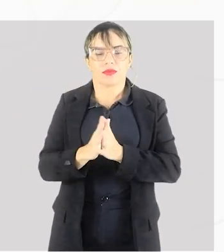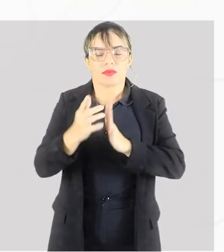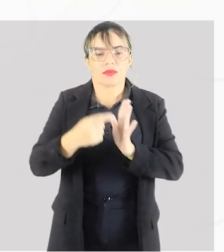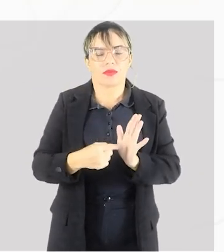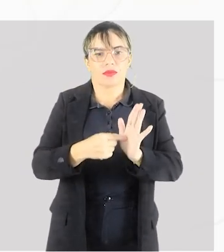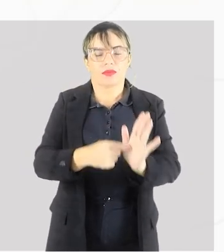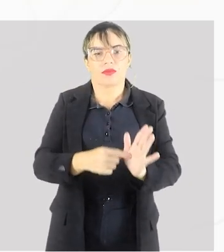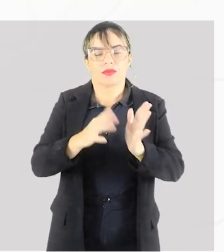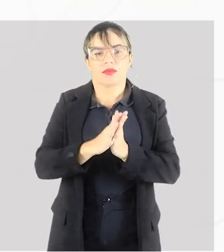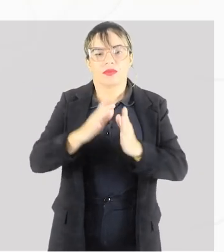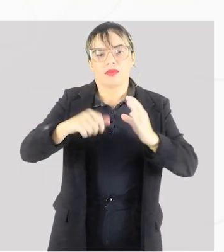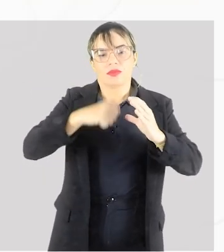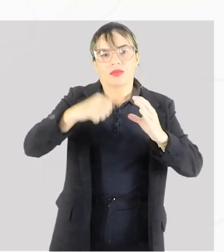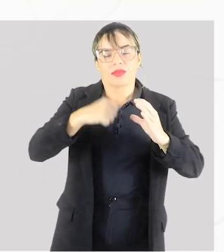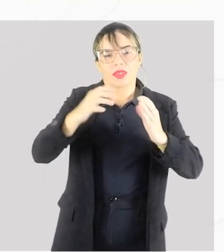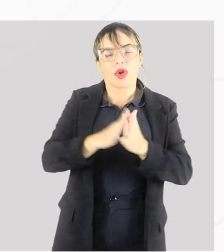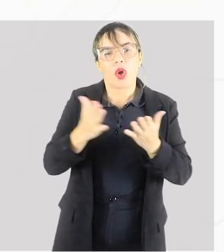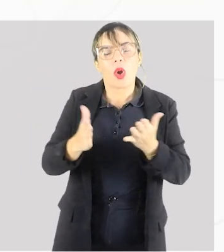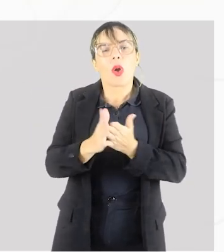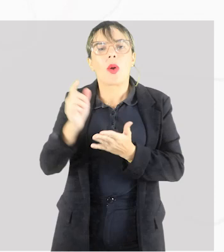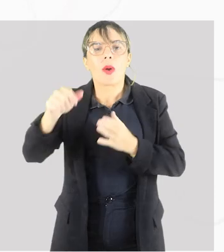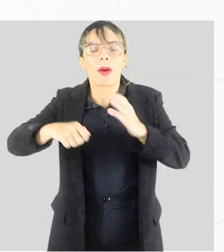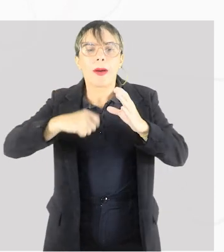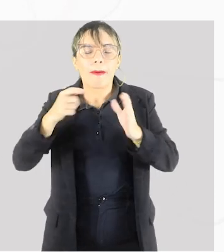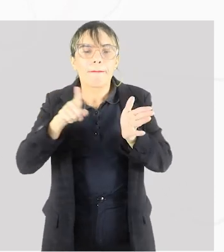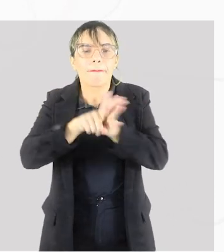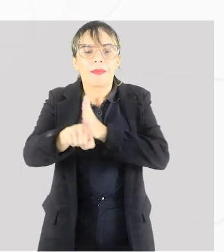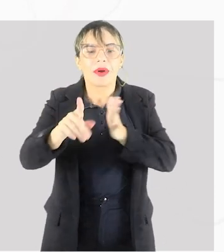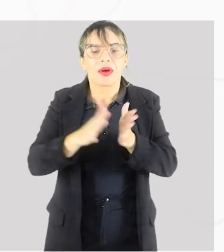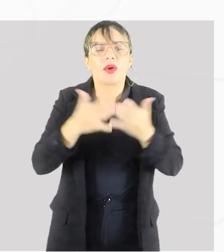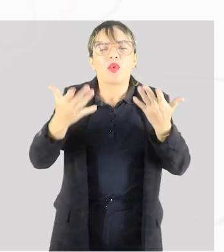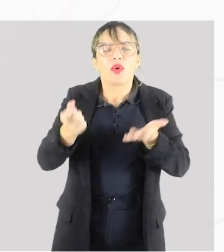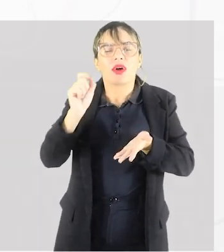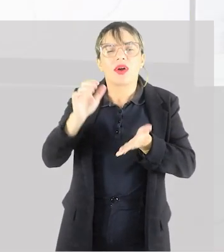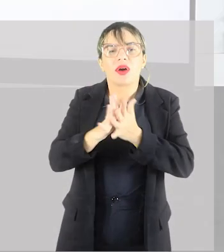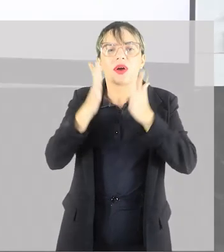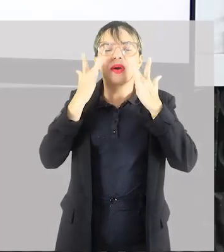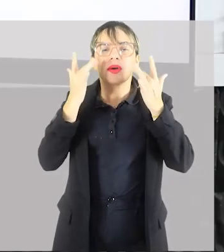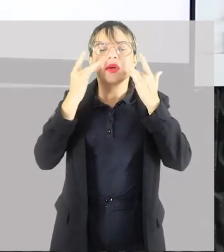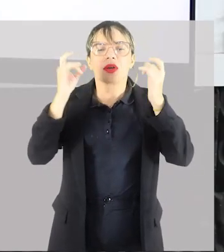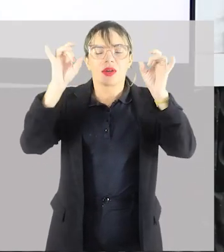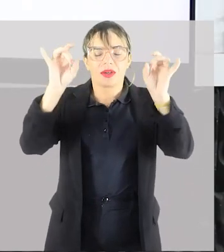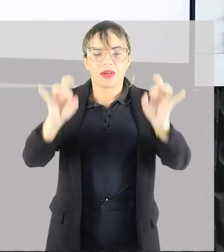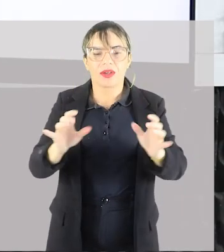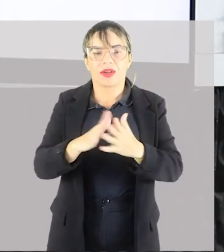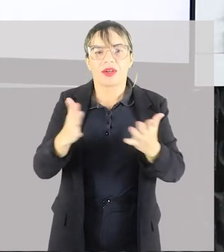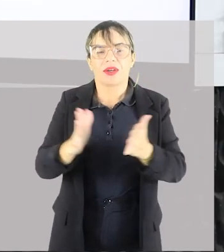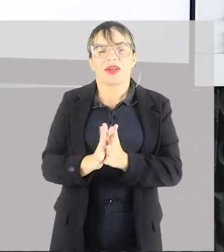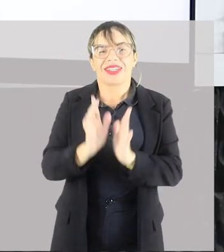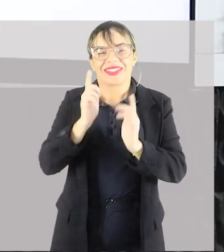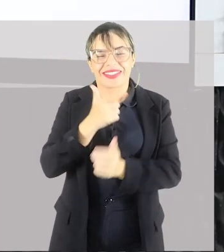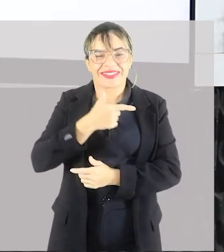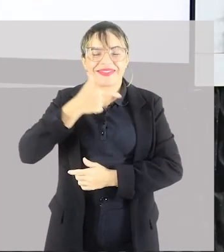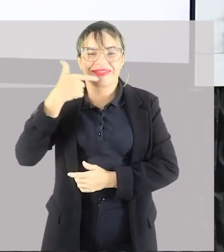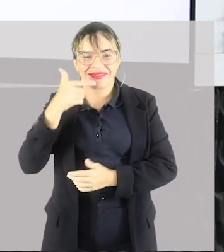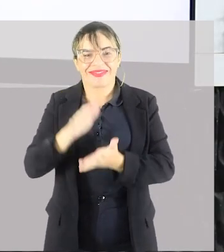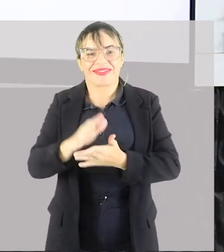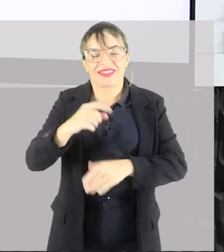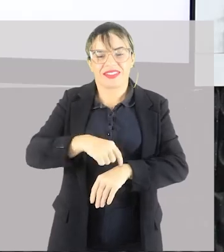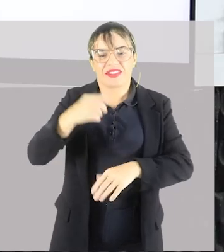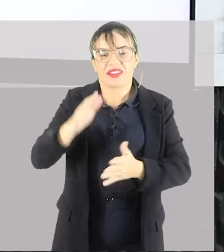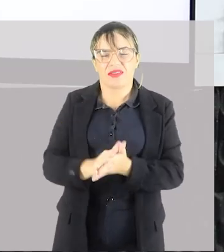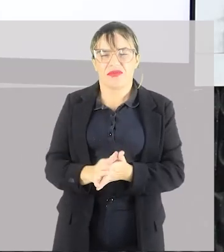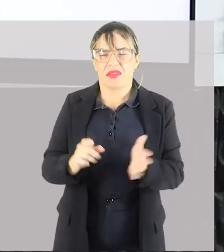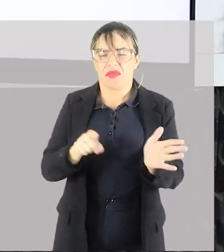meu cameraman, que fica questionando o que é arte, porque ele virou especialista em arte, ele está rindo nesse exato momento, e aí ele pergunta,